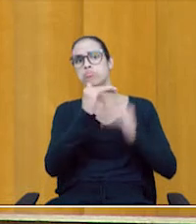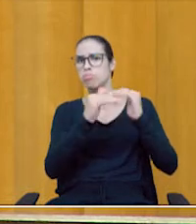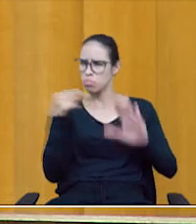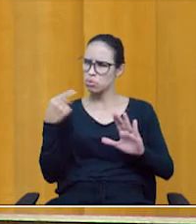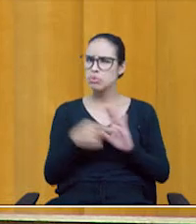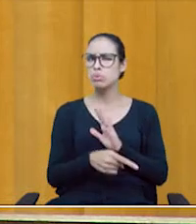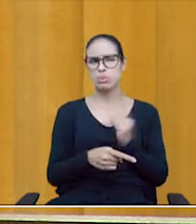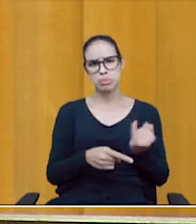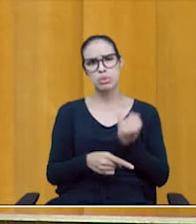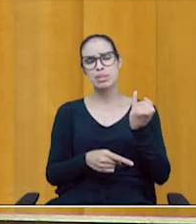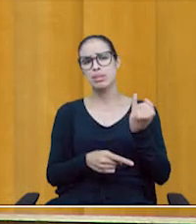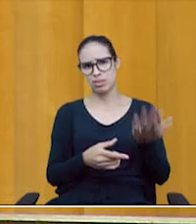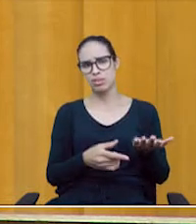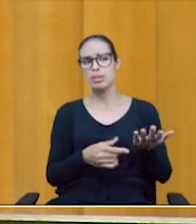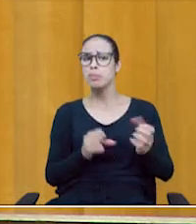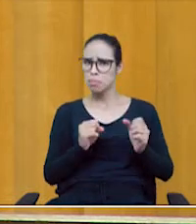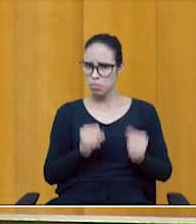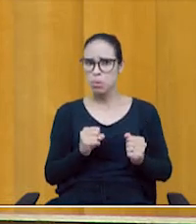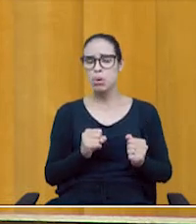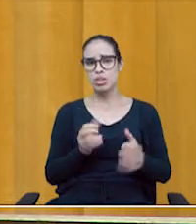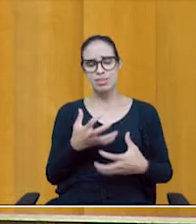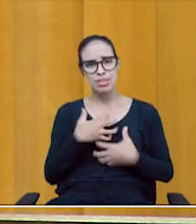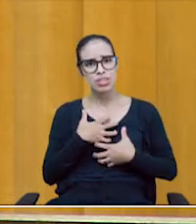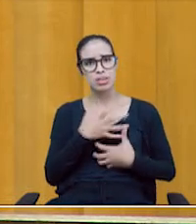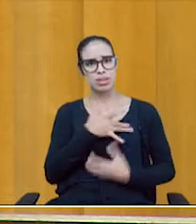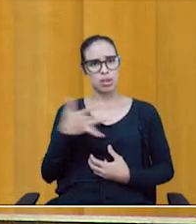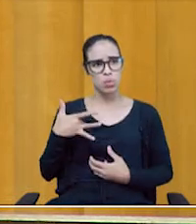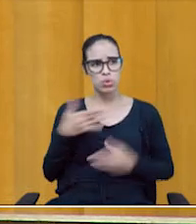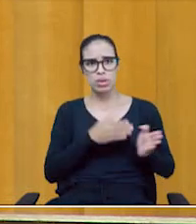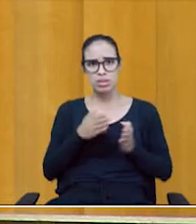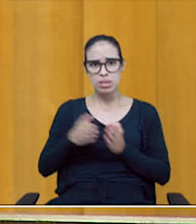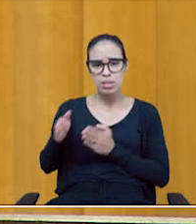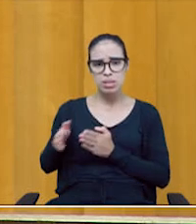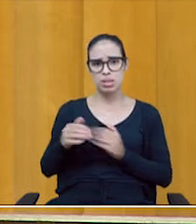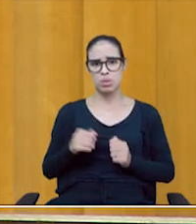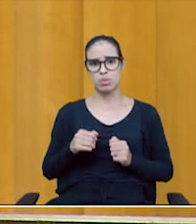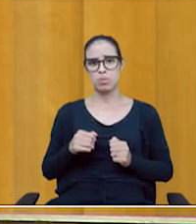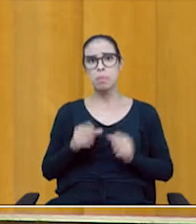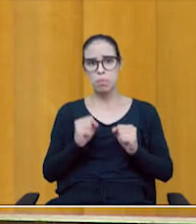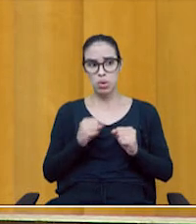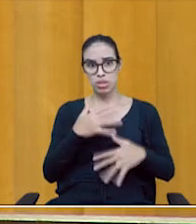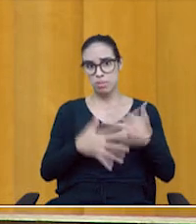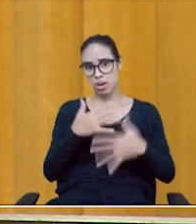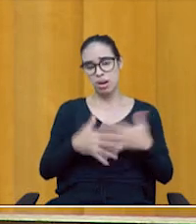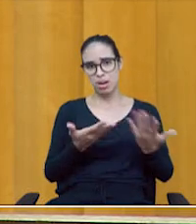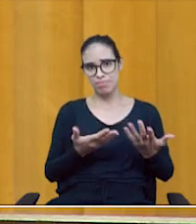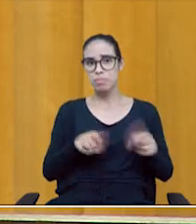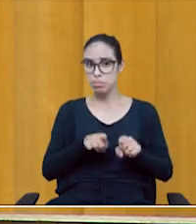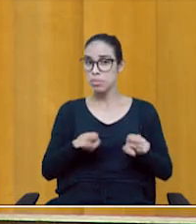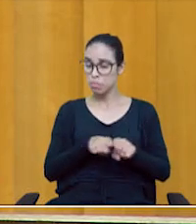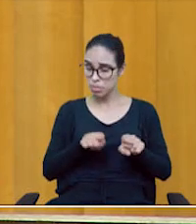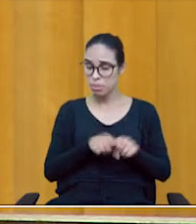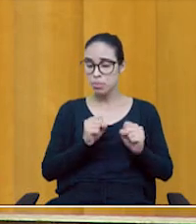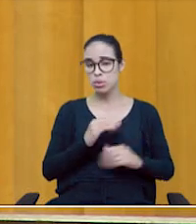saúde, impacto na motivação, impacto na própria organização do serviço como um todo. E terceiro, por fim, e aqui eu vou ler